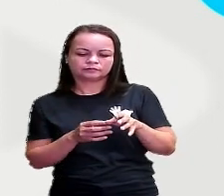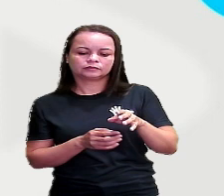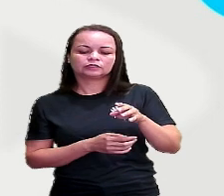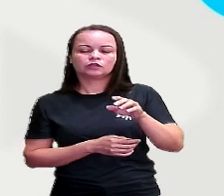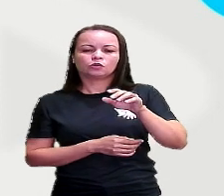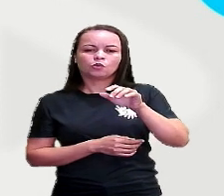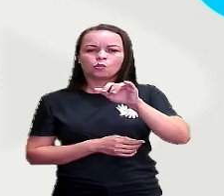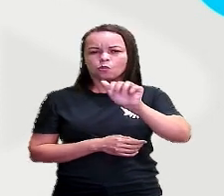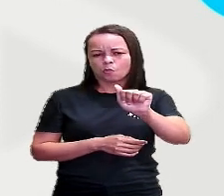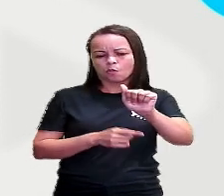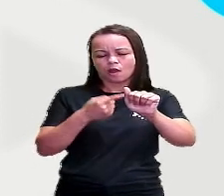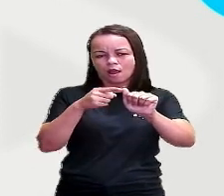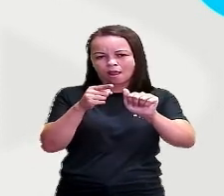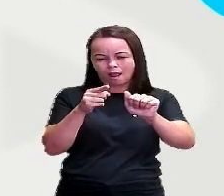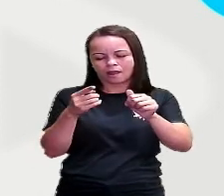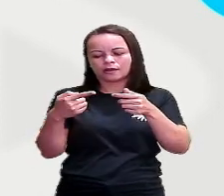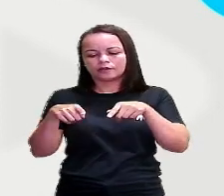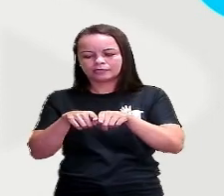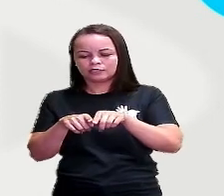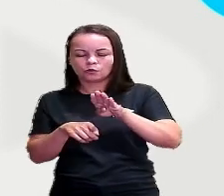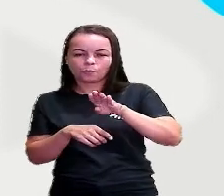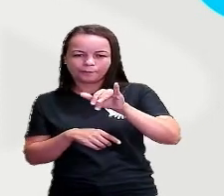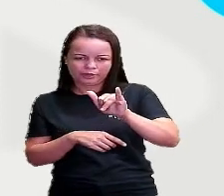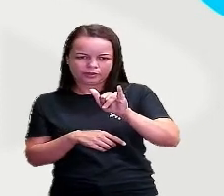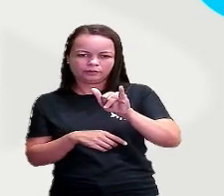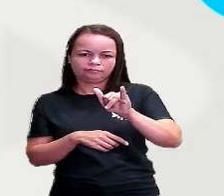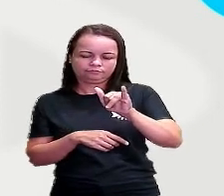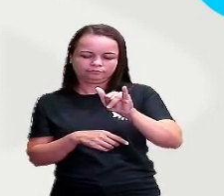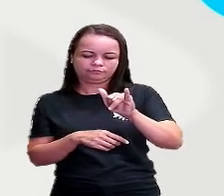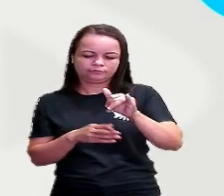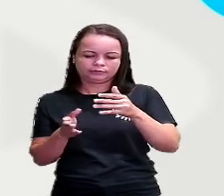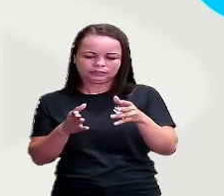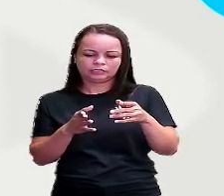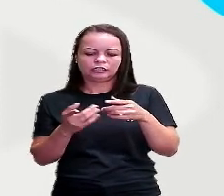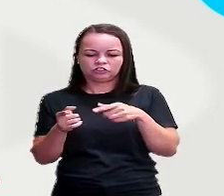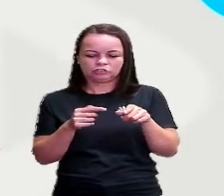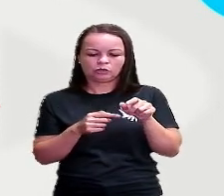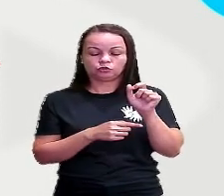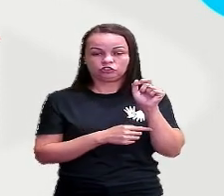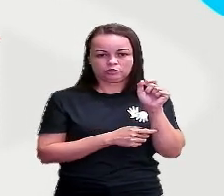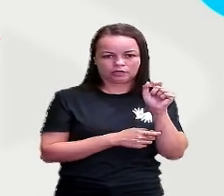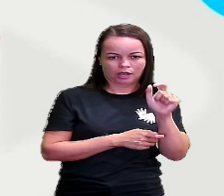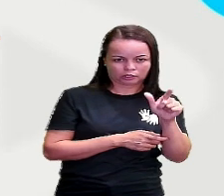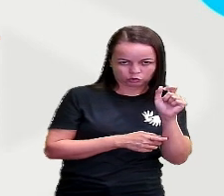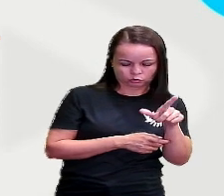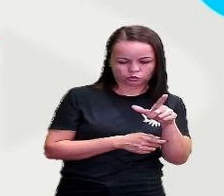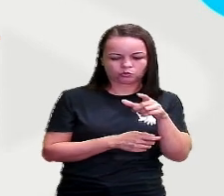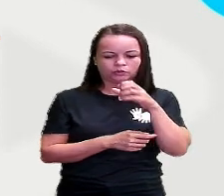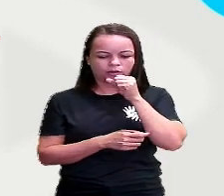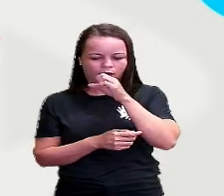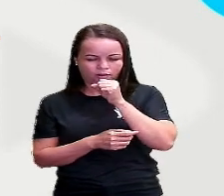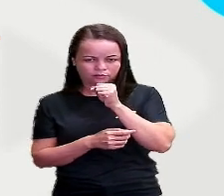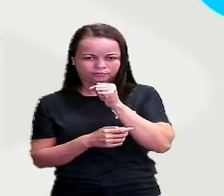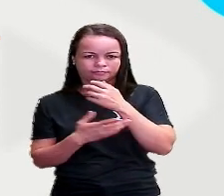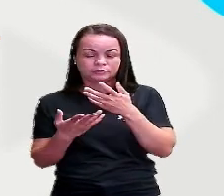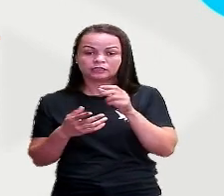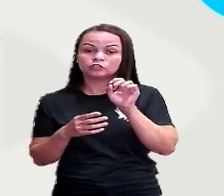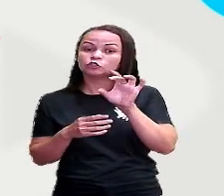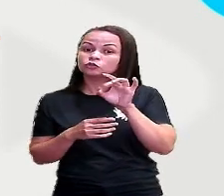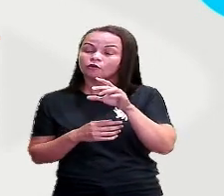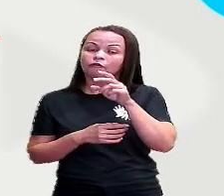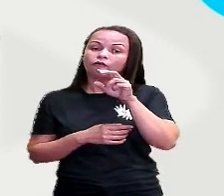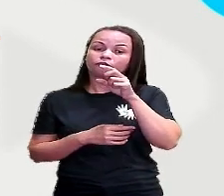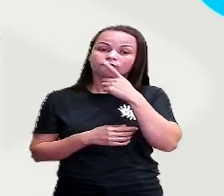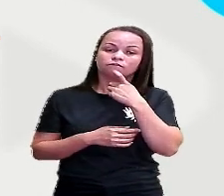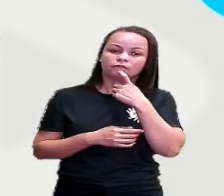já vai ser a sílaba átona. Essas que estão de azul e de laranja. E só de vermelho aqui é a tônica.